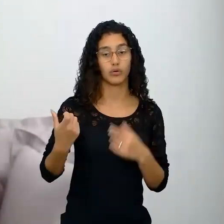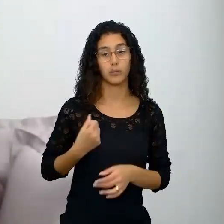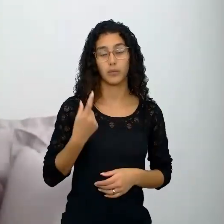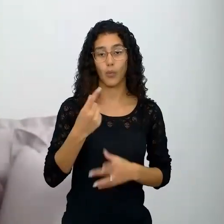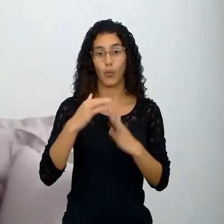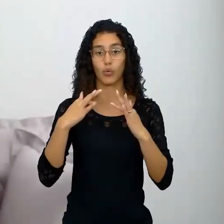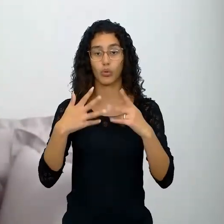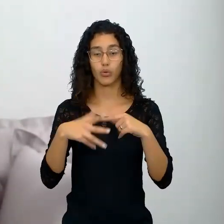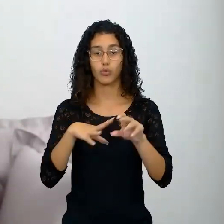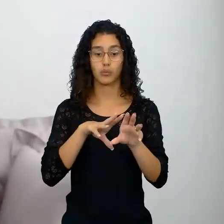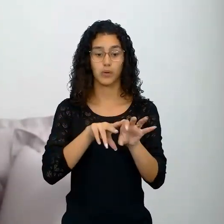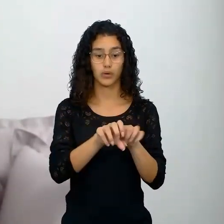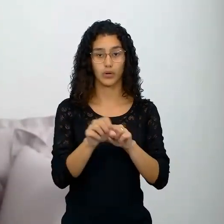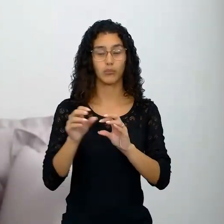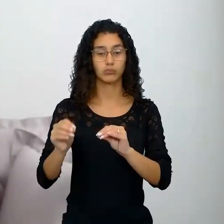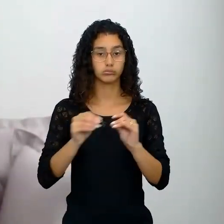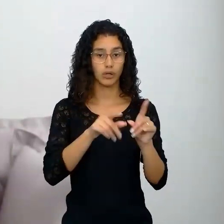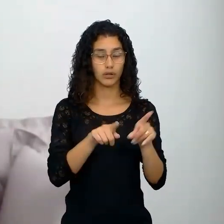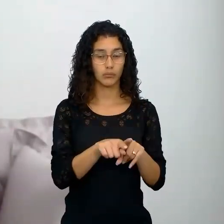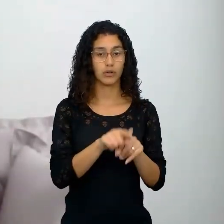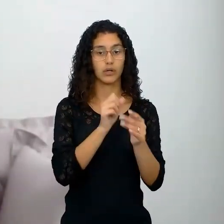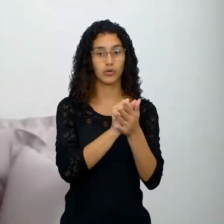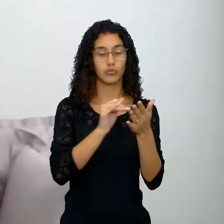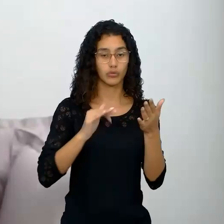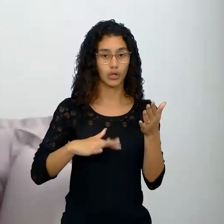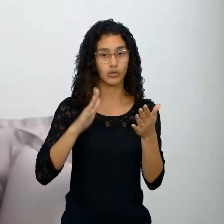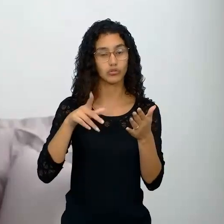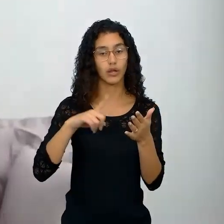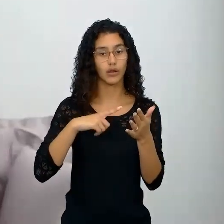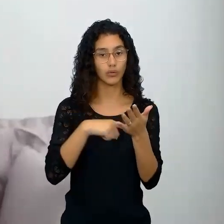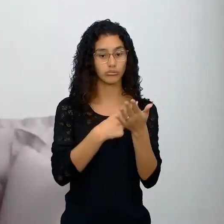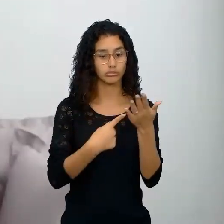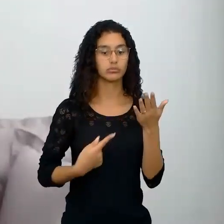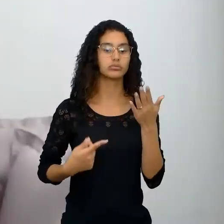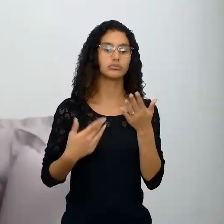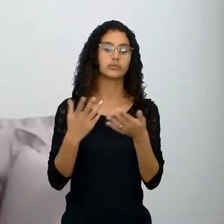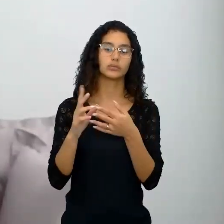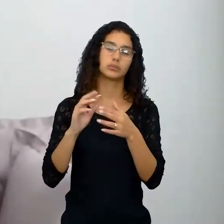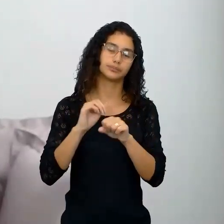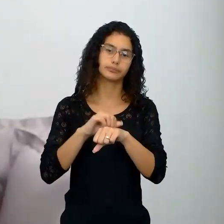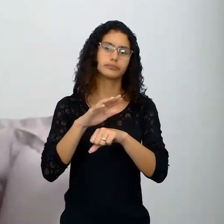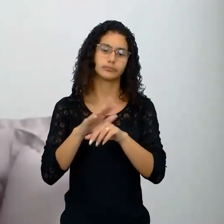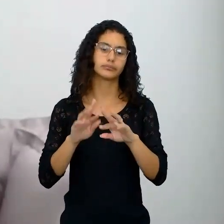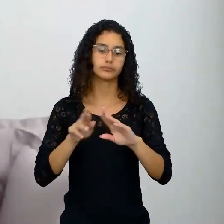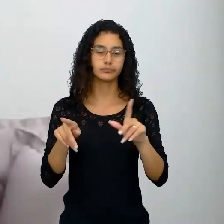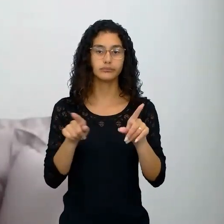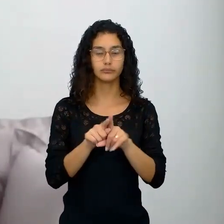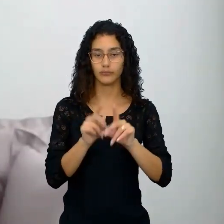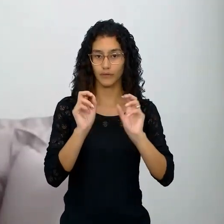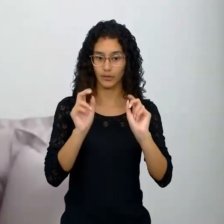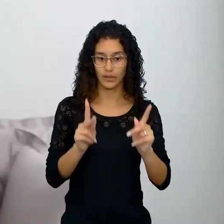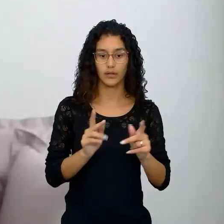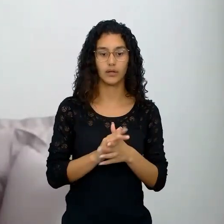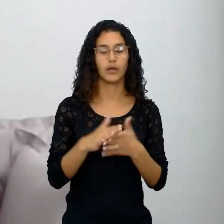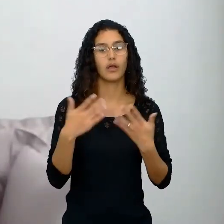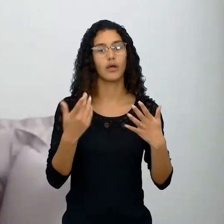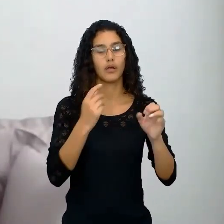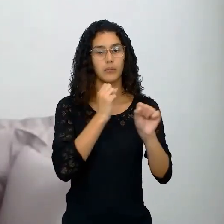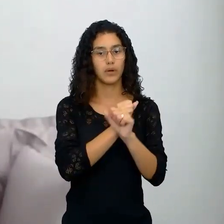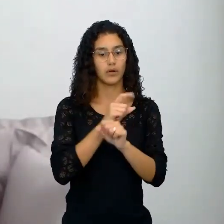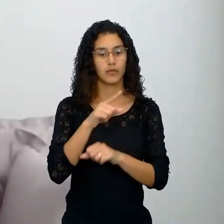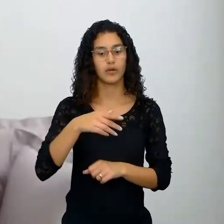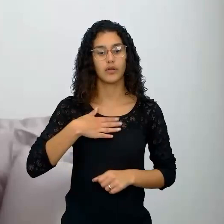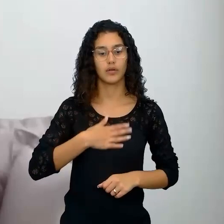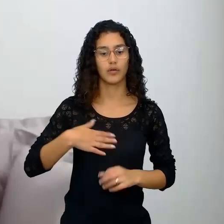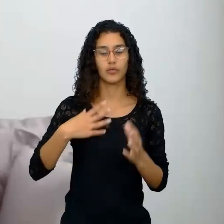todos os formadores trazem, além das atividades que estão ali no caderno, alguma outra sugestão extra, tá bom? Então, espero aí que você